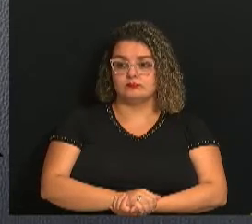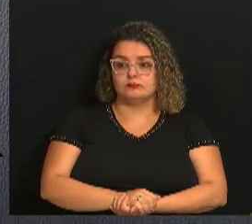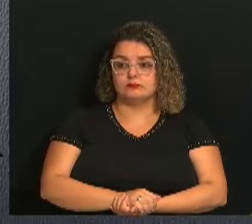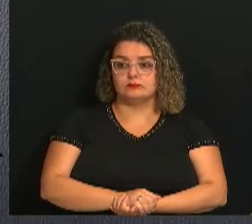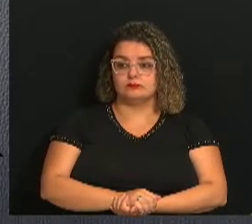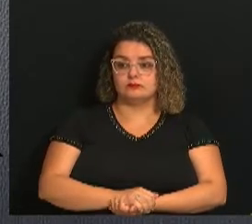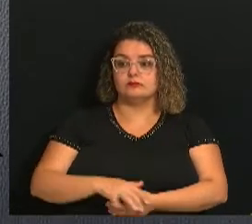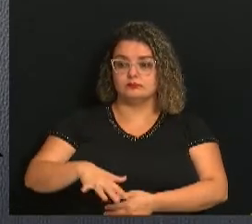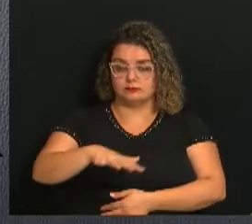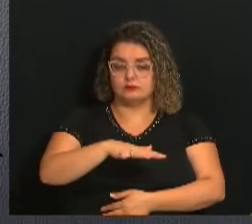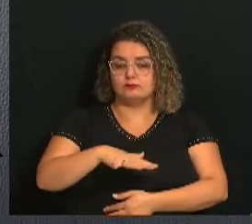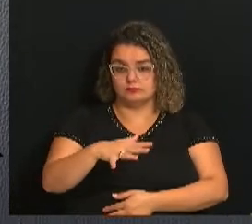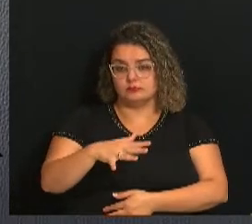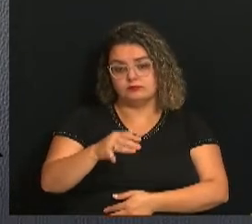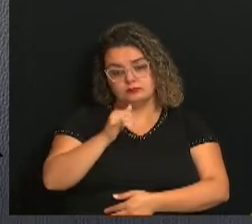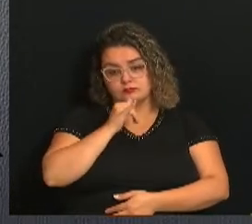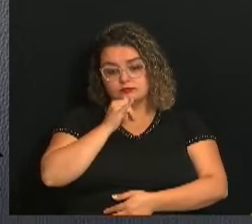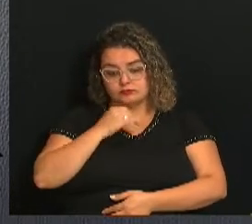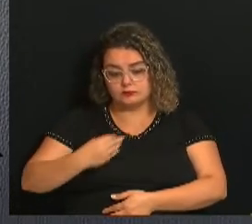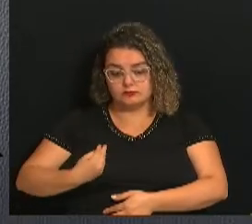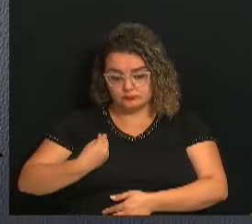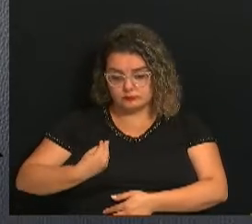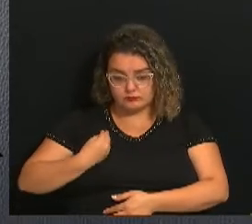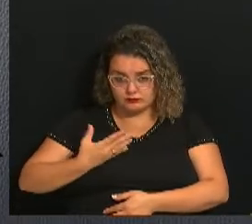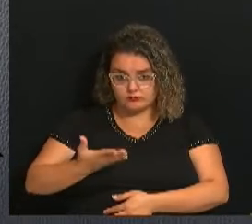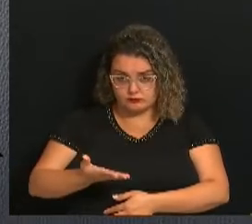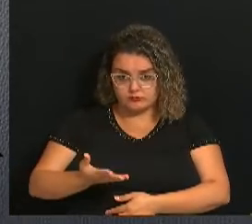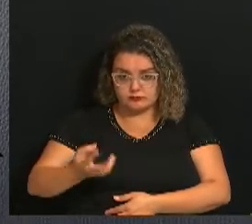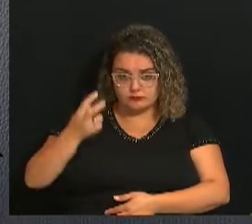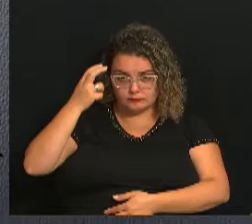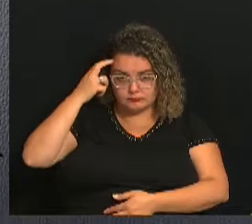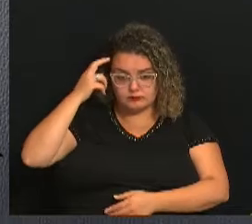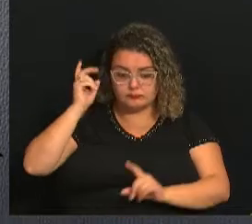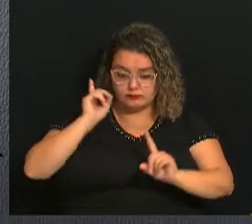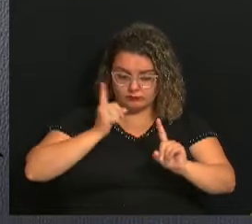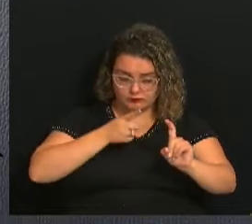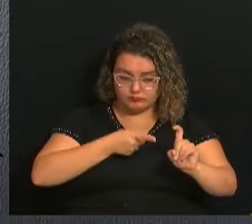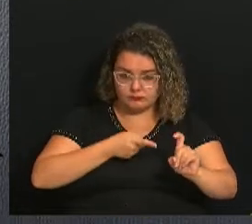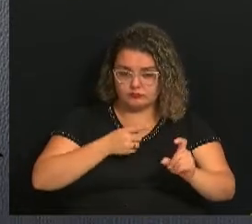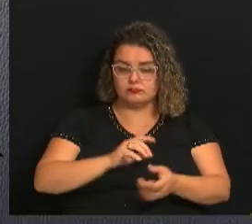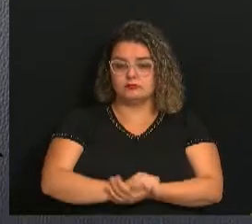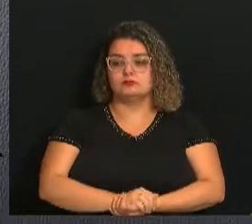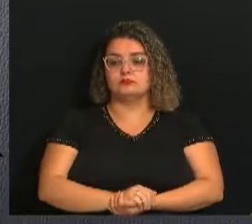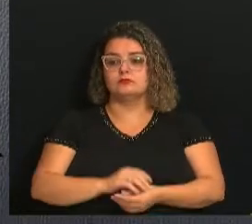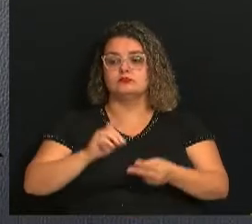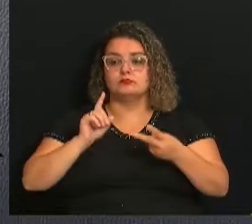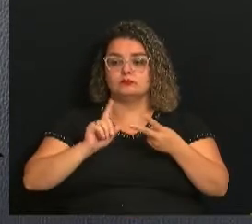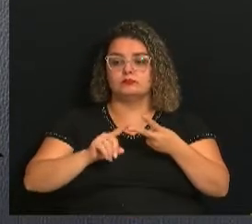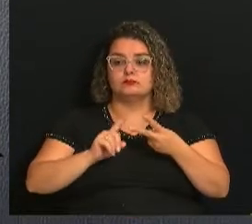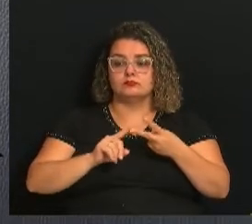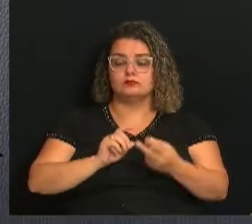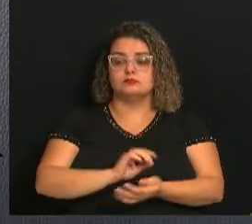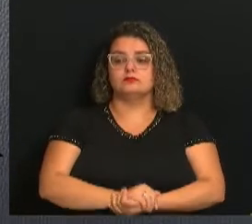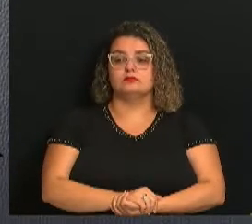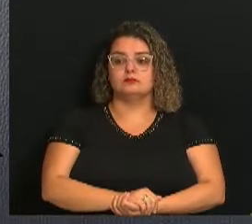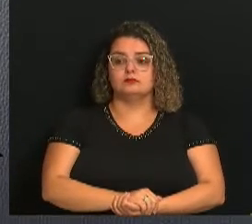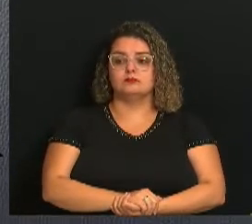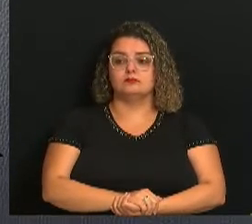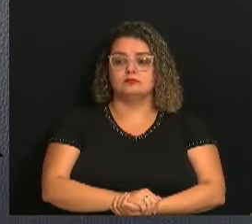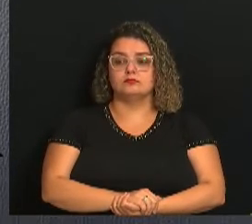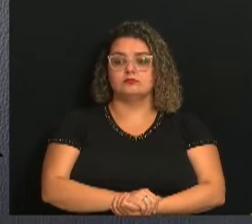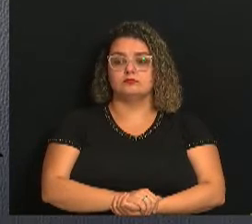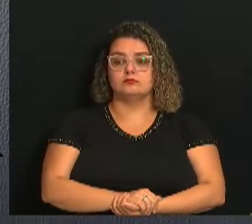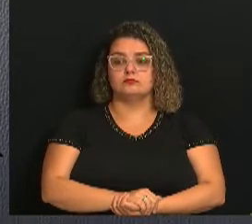na área da cultura. Isso é um ponto. O segundo ponto, eu estive visitando